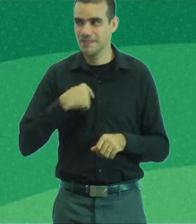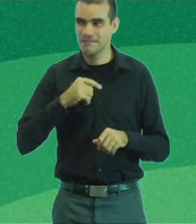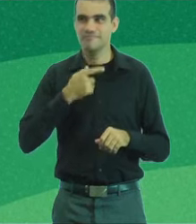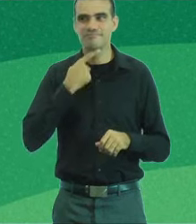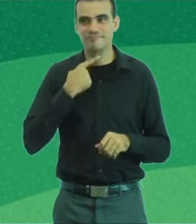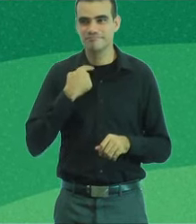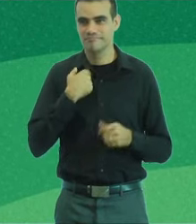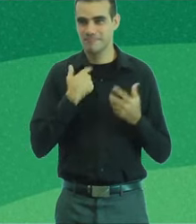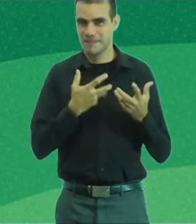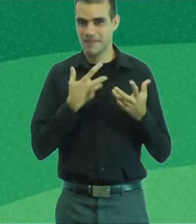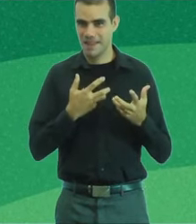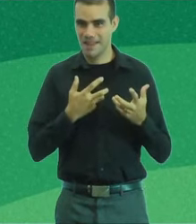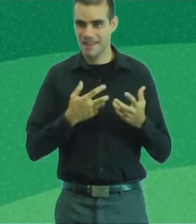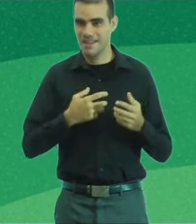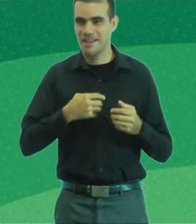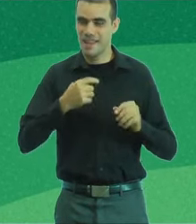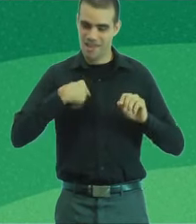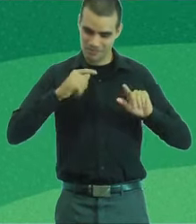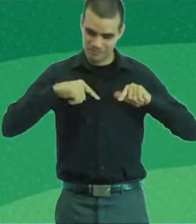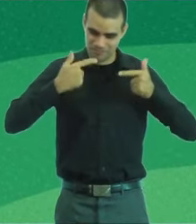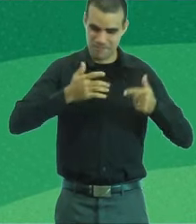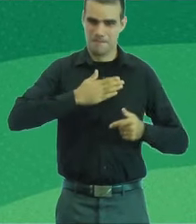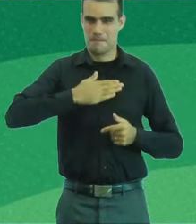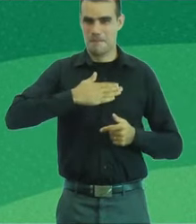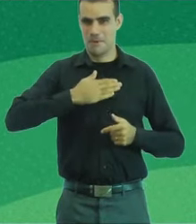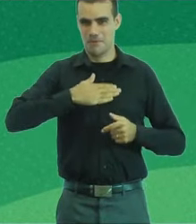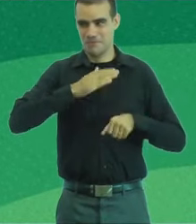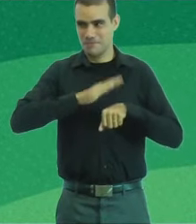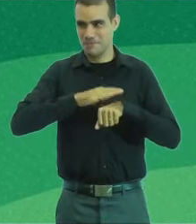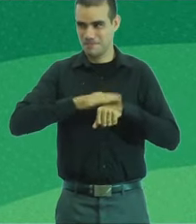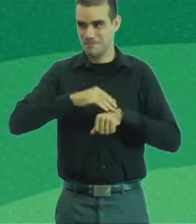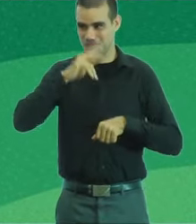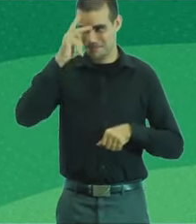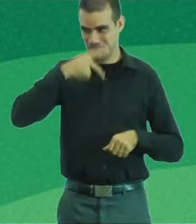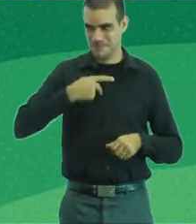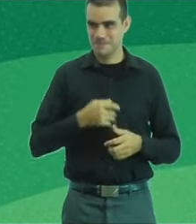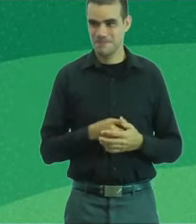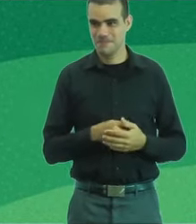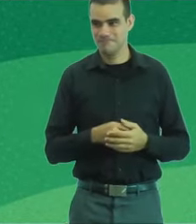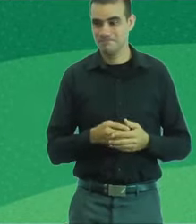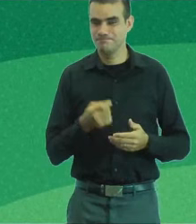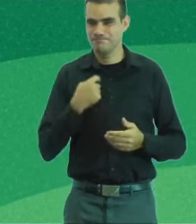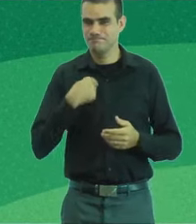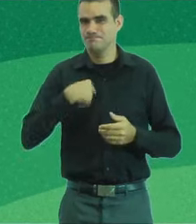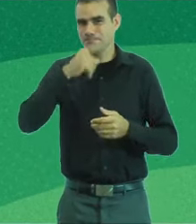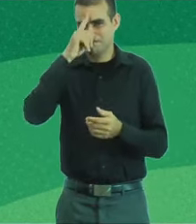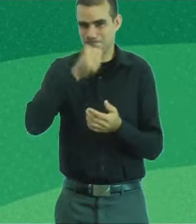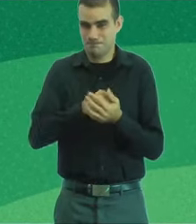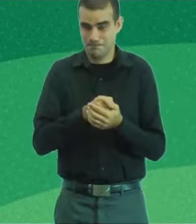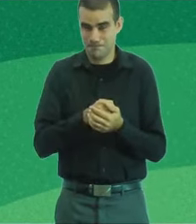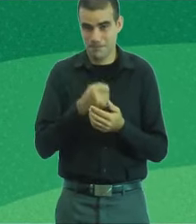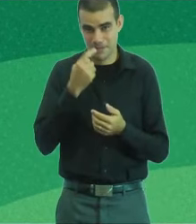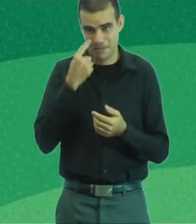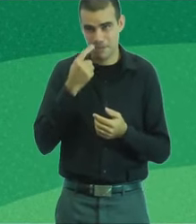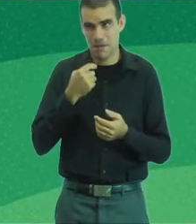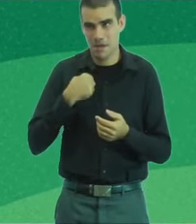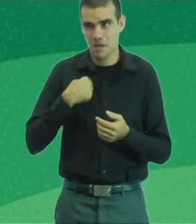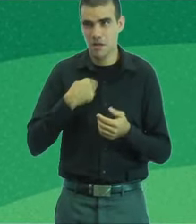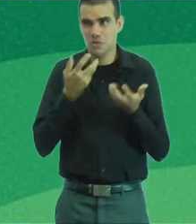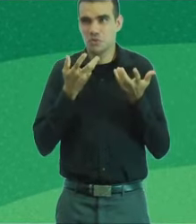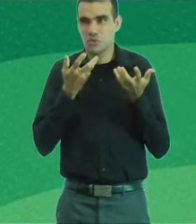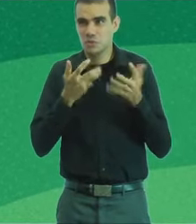Auto exploração do trabalho E aí eu decidi falei olha eu não quero voltar